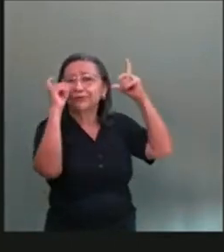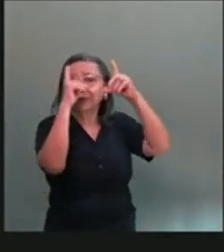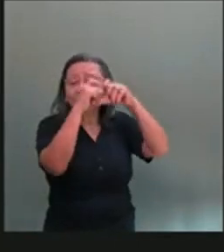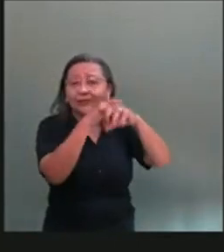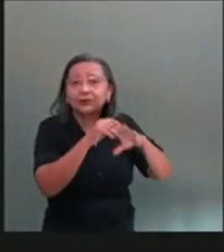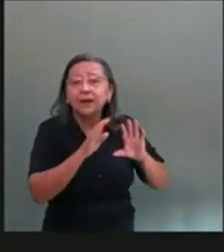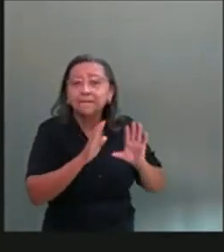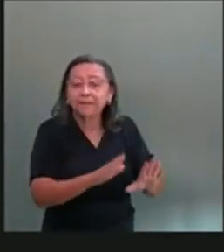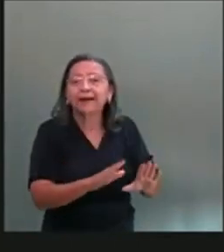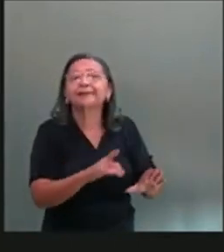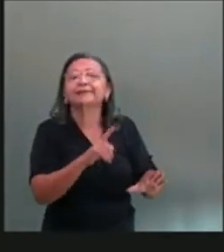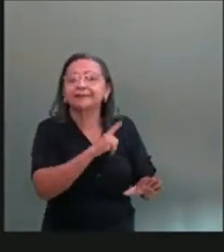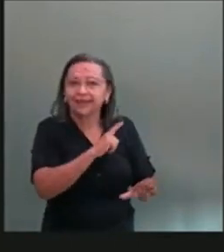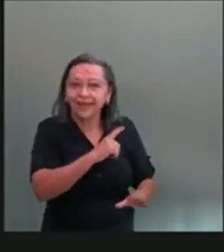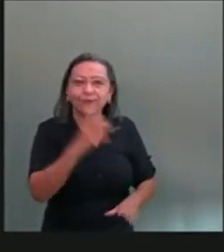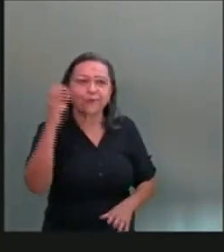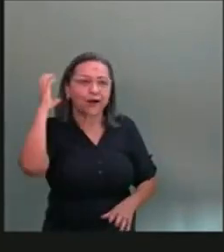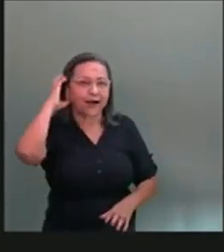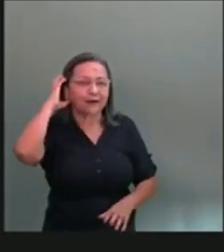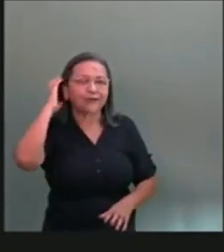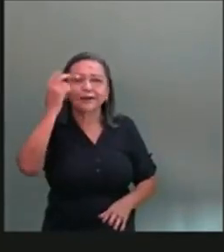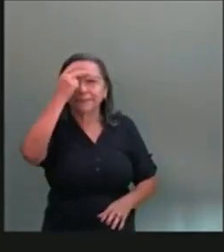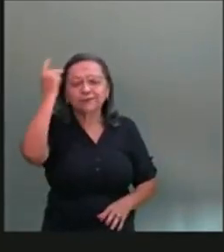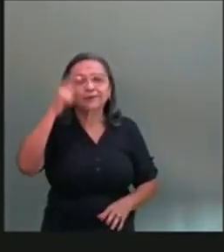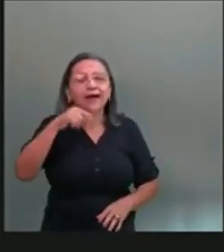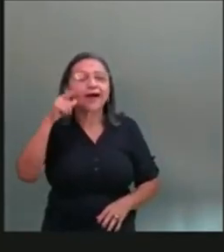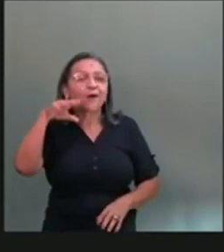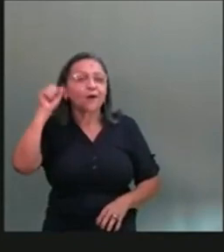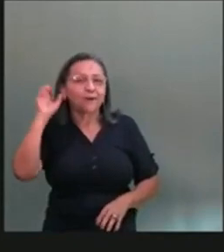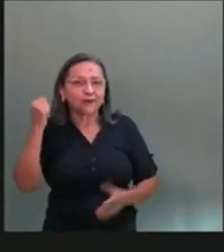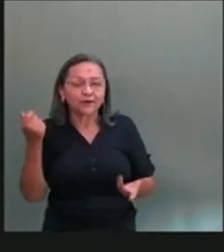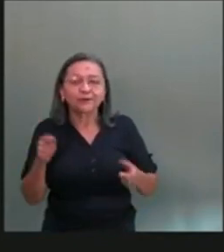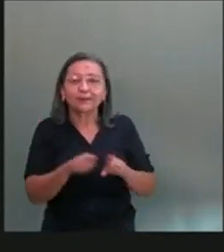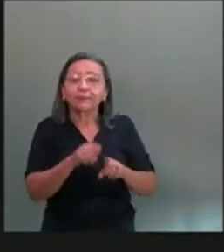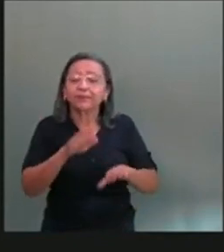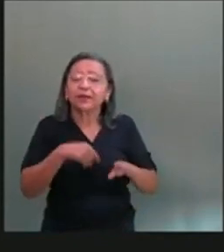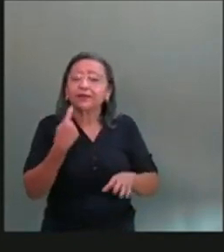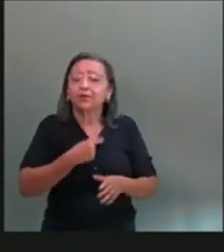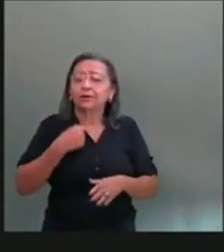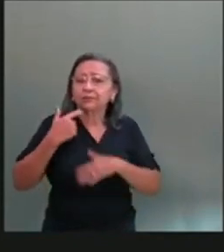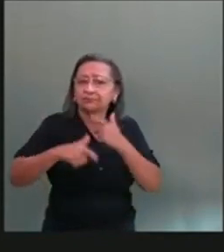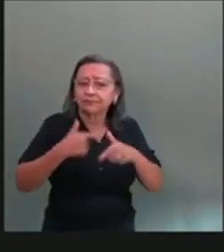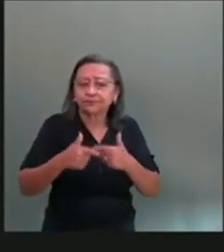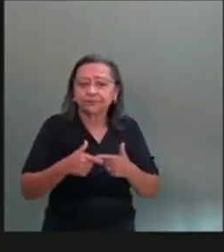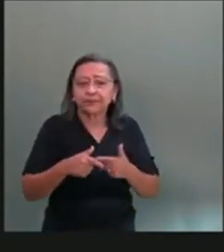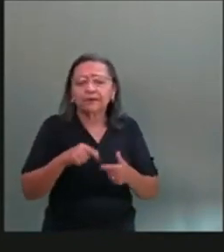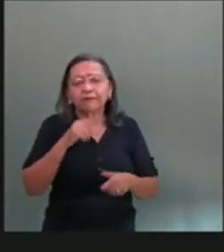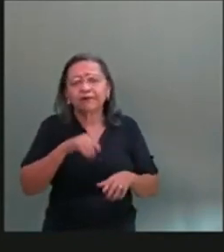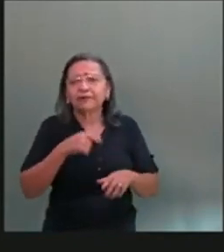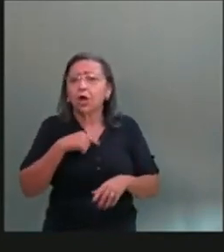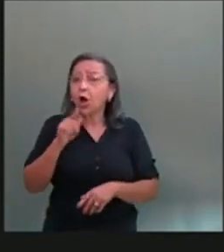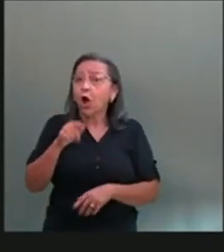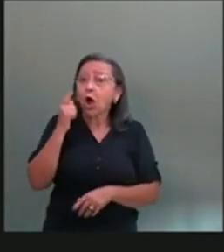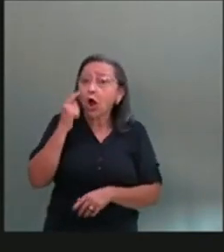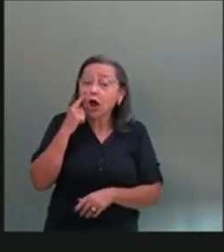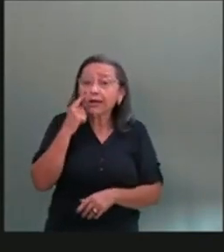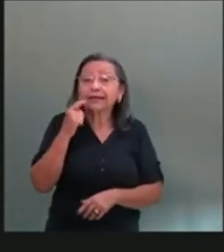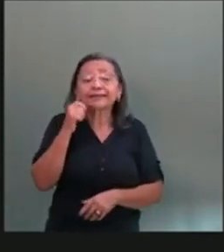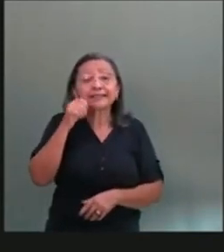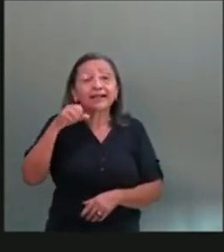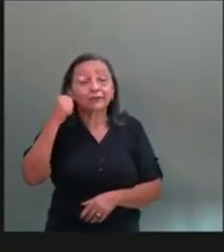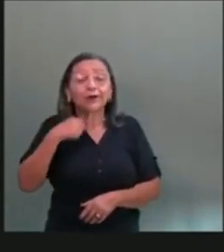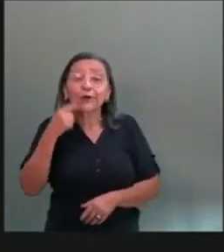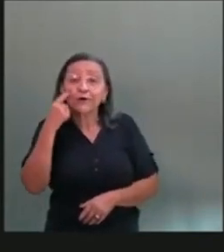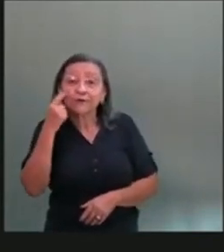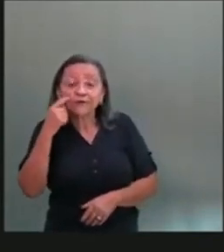difícil, mas está lá um rádio onde as pessoas acompanham. E, às vezes, na nossa caminhada, alguém sempre diz: olha, senador, ele ouvi lá na Rádio Senado, enfim.